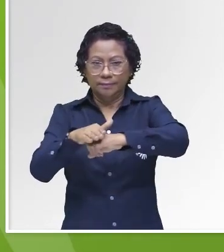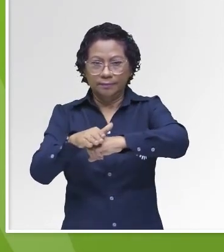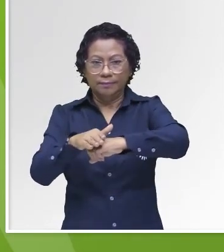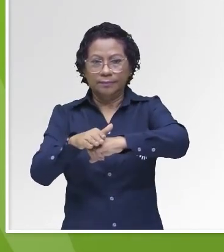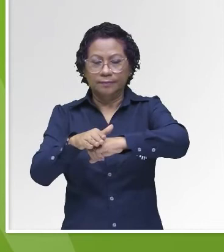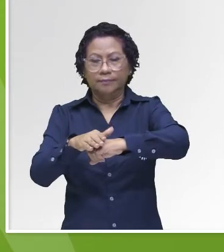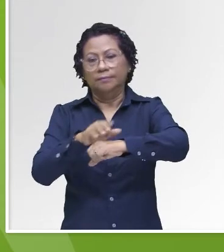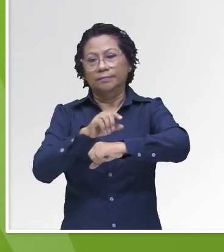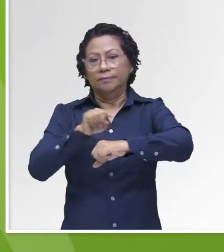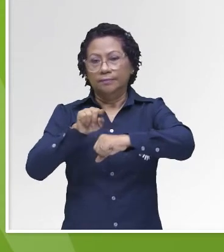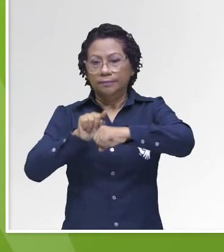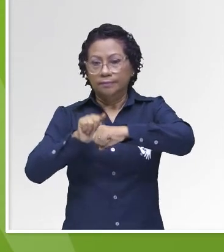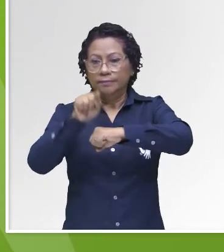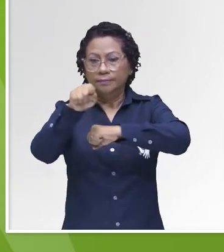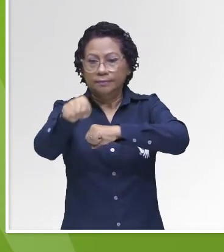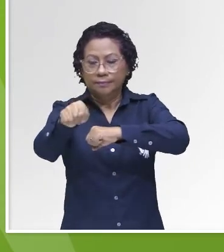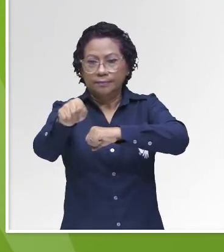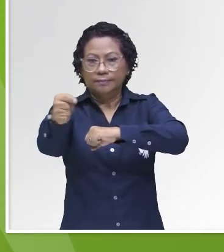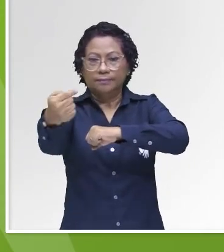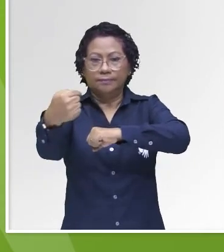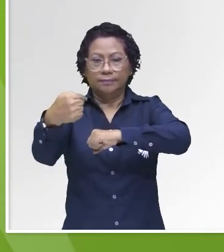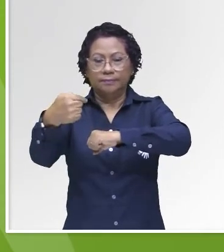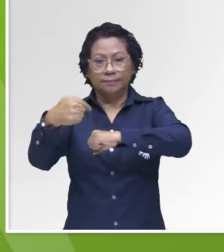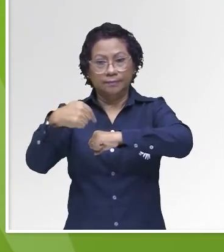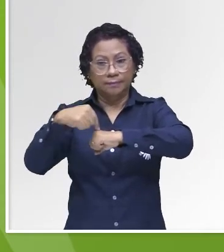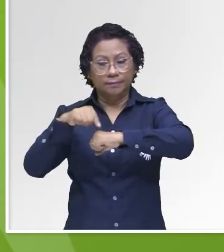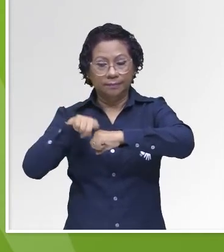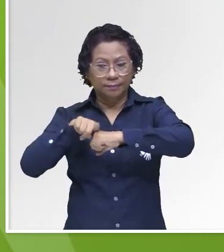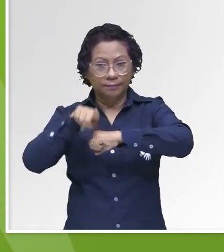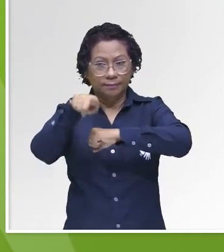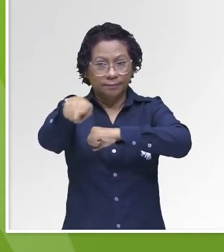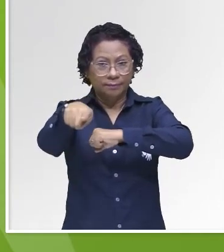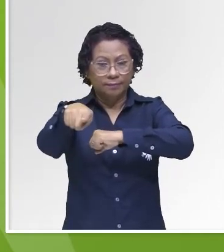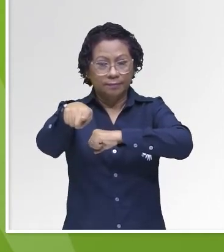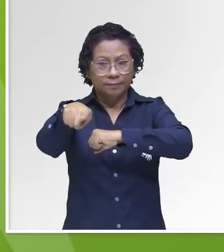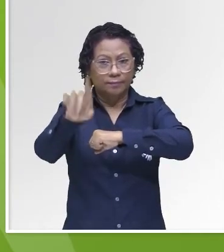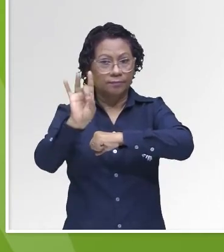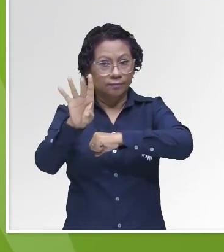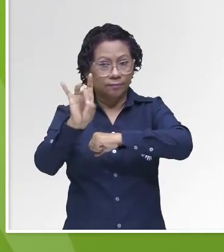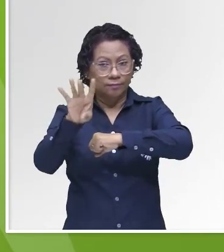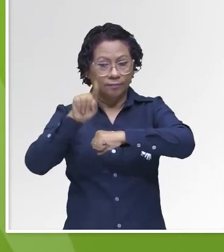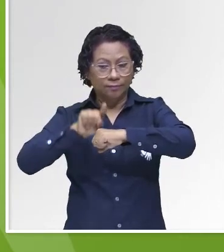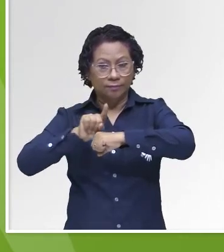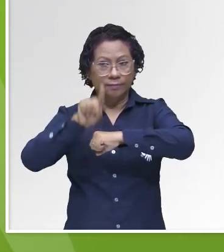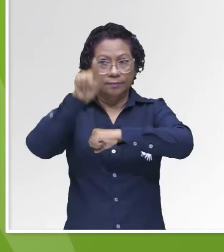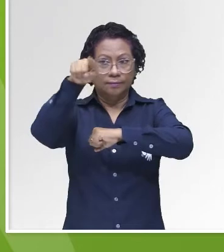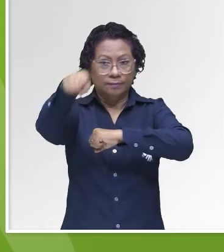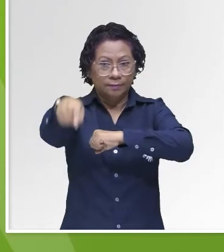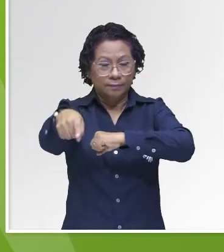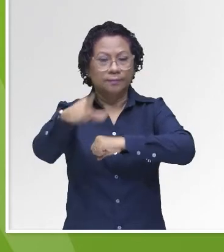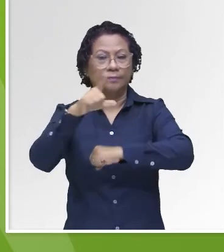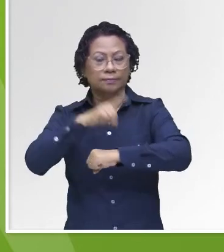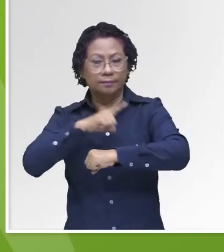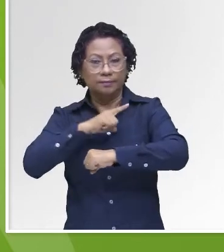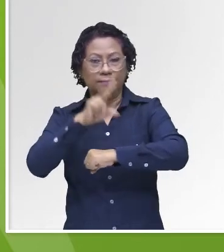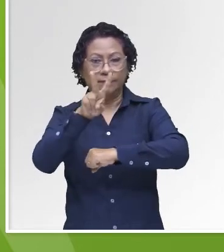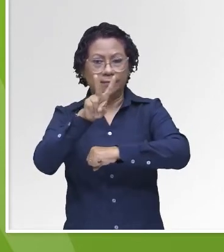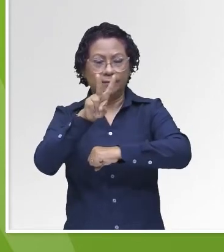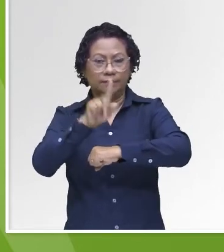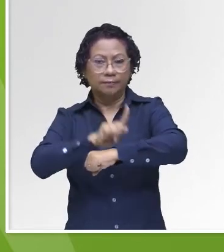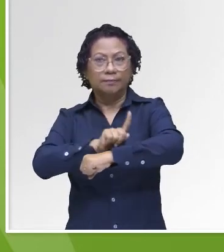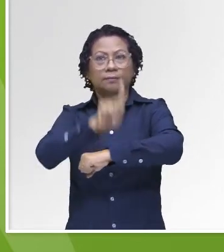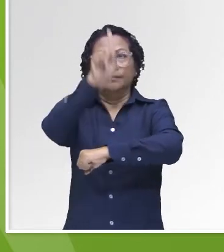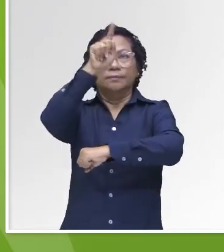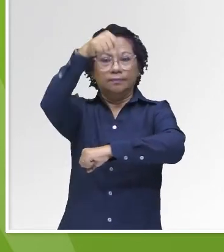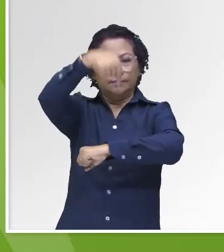e a segunda dimensão é na vertical. De novo, eu tenho a composição de dois movimentos. Um